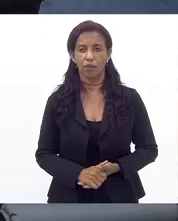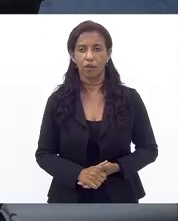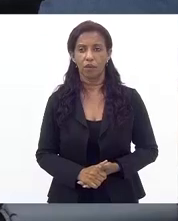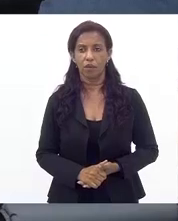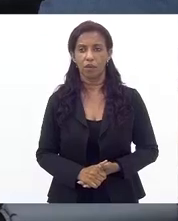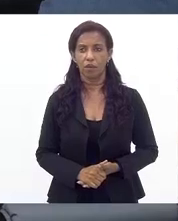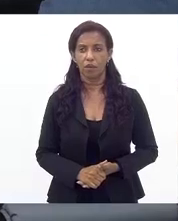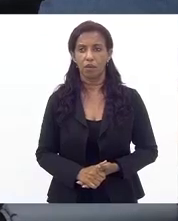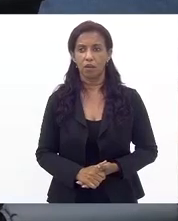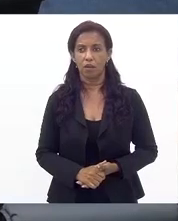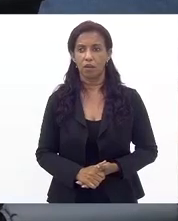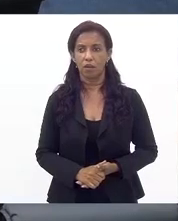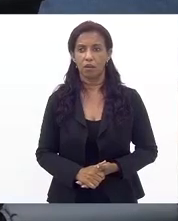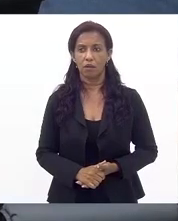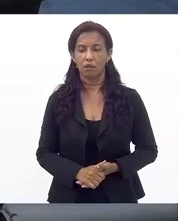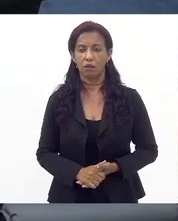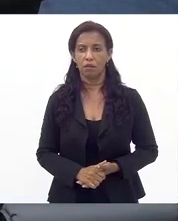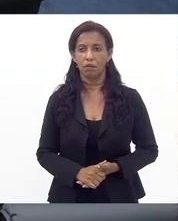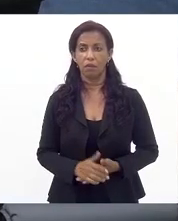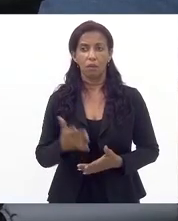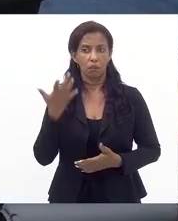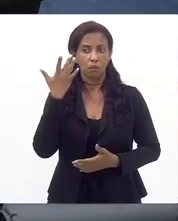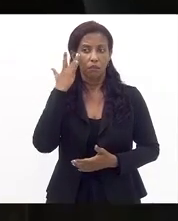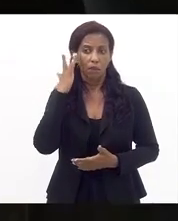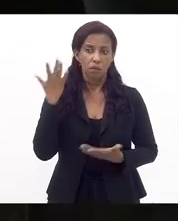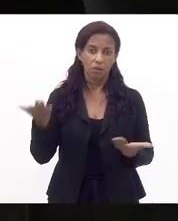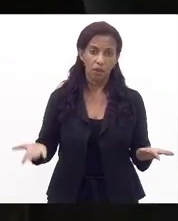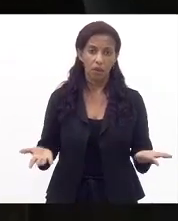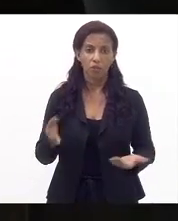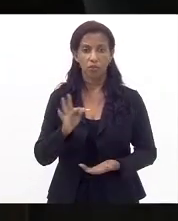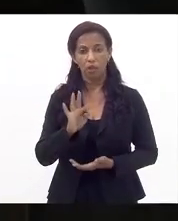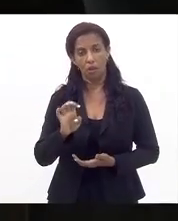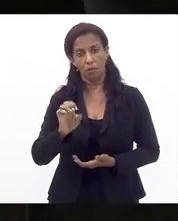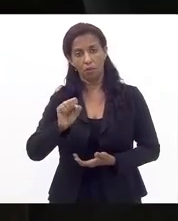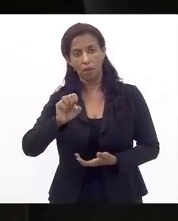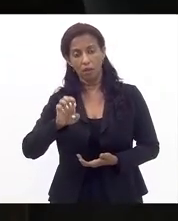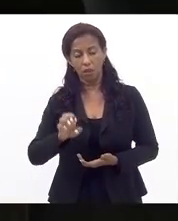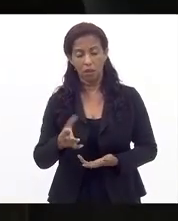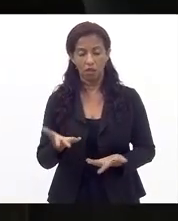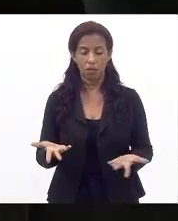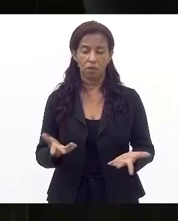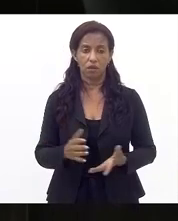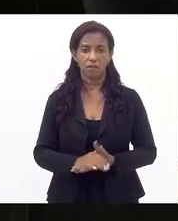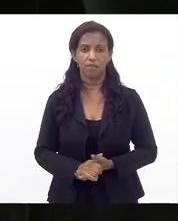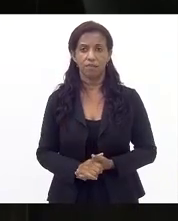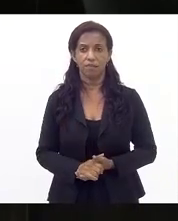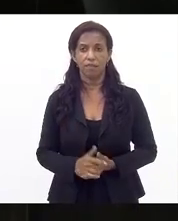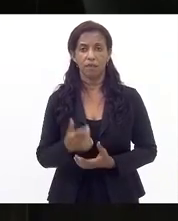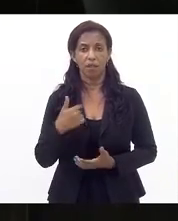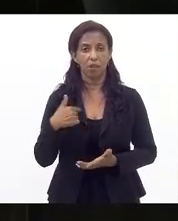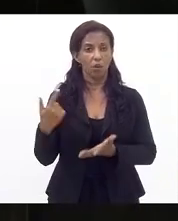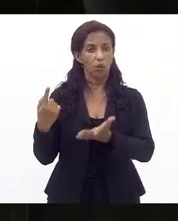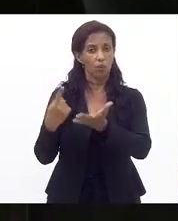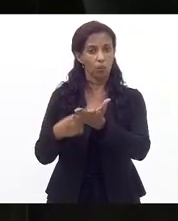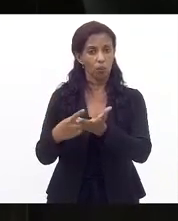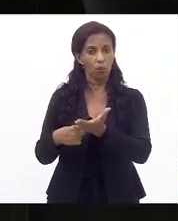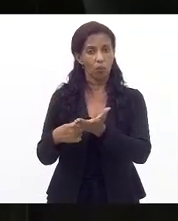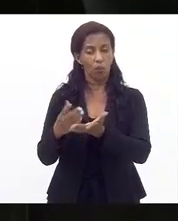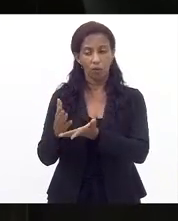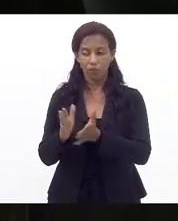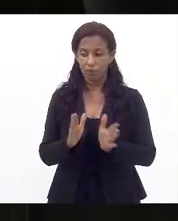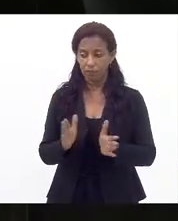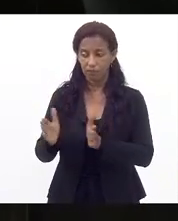não pois não mas eu acho que é uma tese que eu que eu concordo só